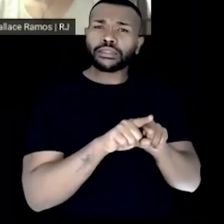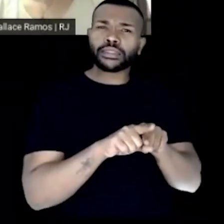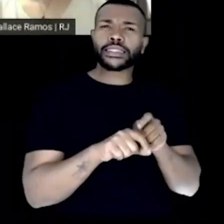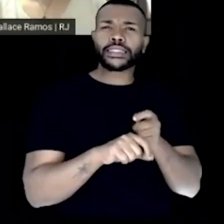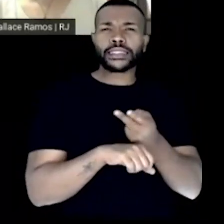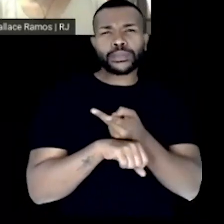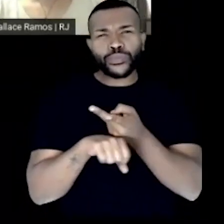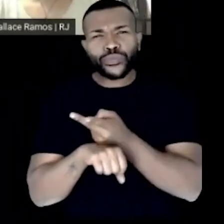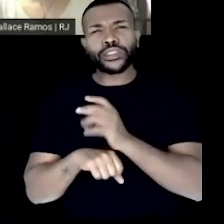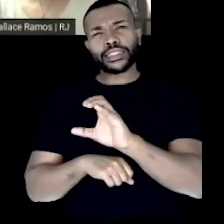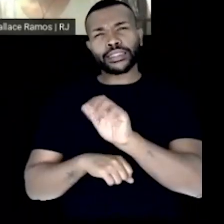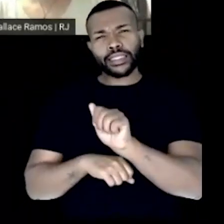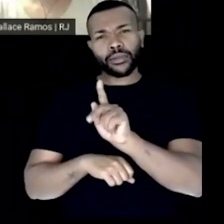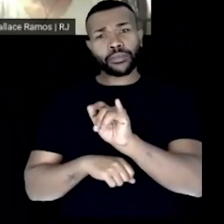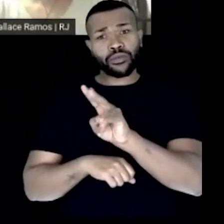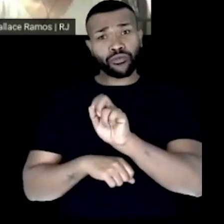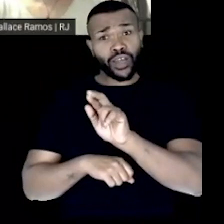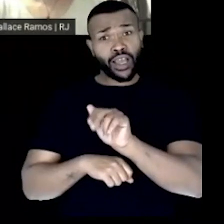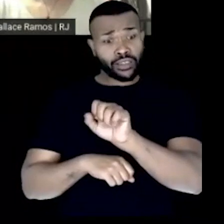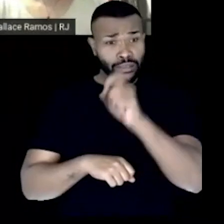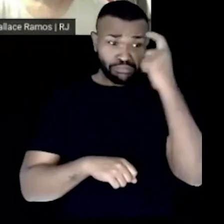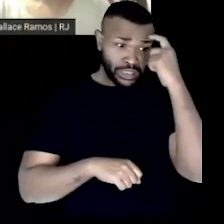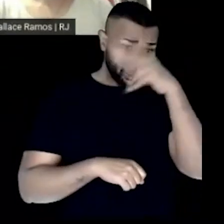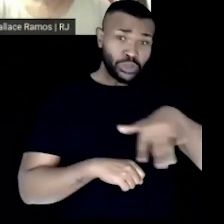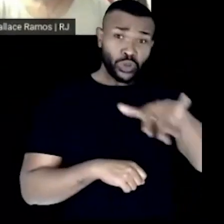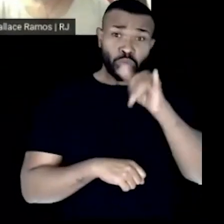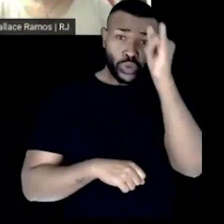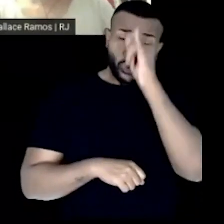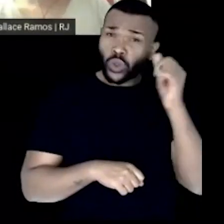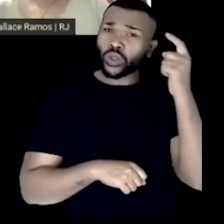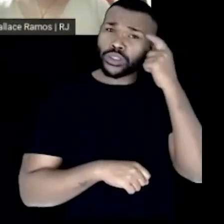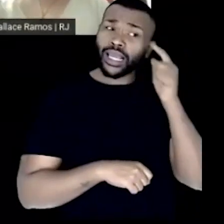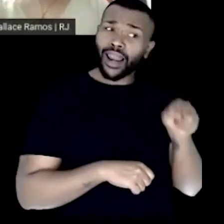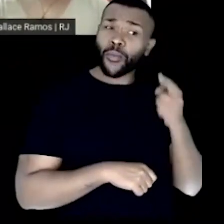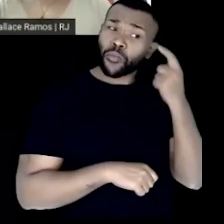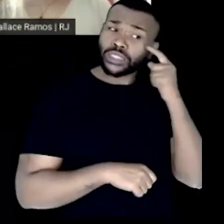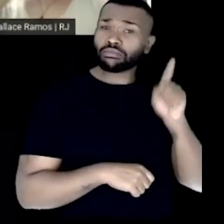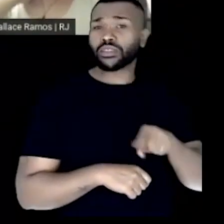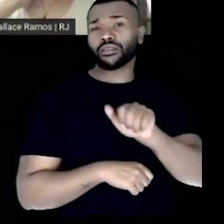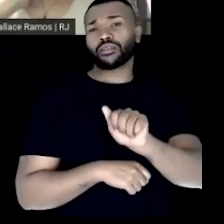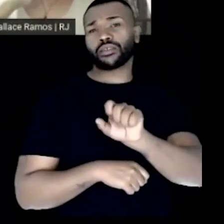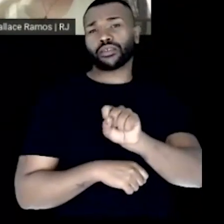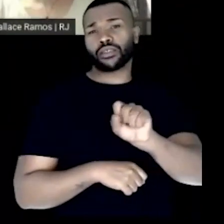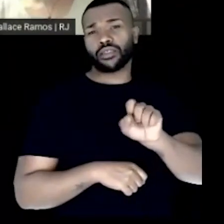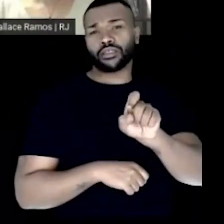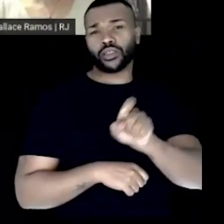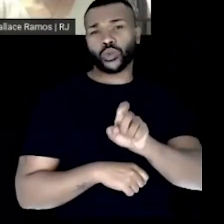os negócios e caça capivaras e acha todo mundo idiota. Também acho que é assexual e acho que não consegue falar com ninguém sobre isso, porque todo mundo é